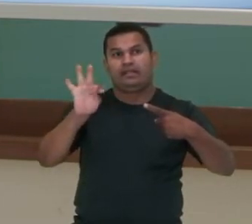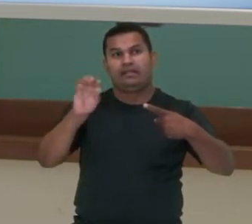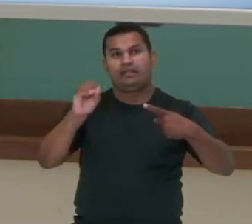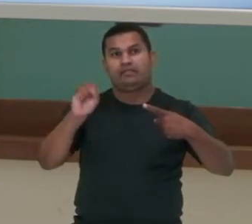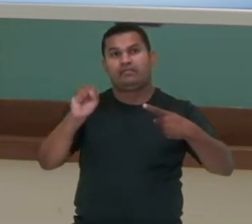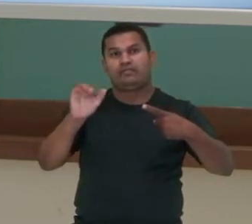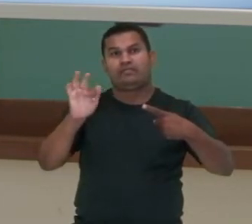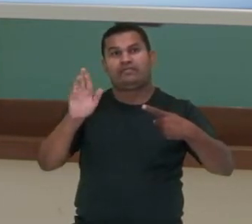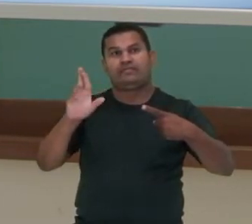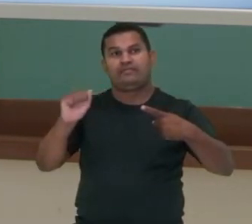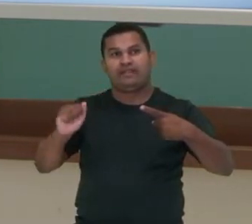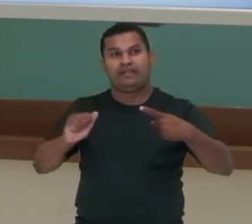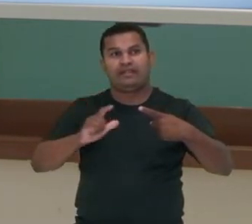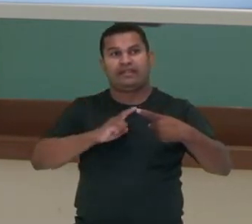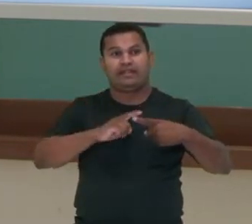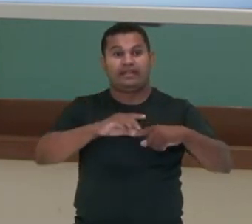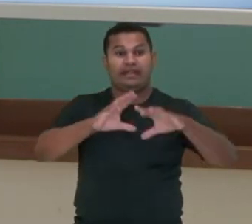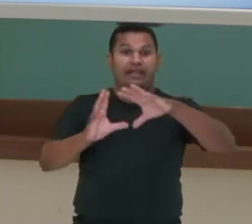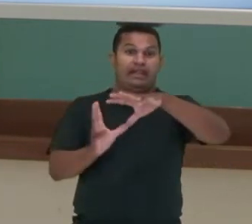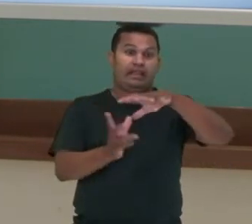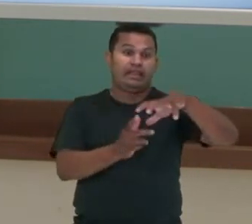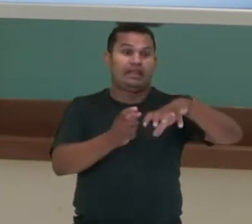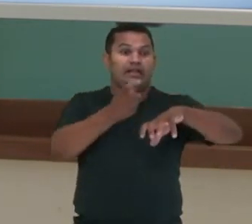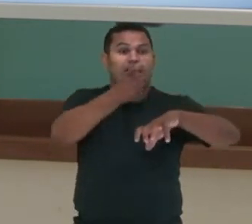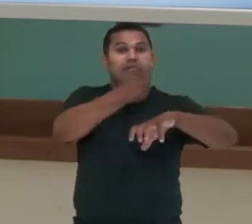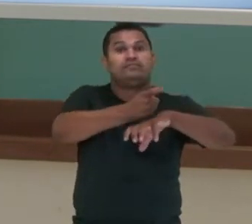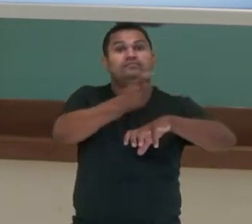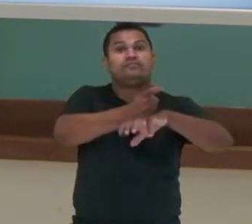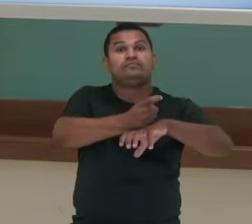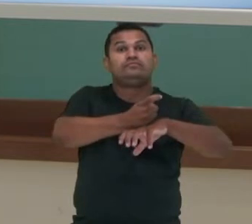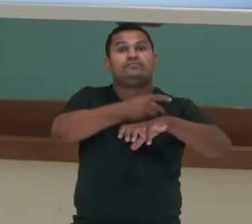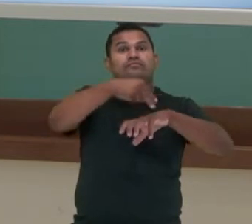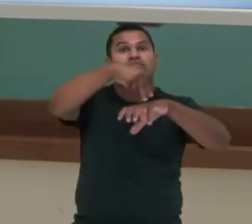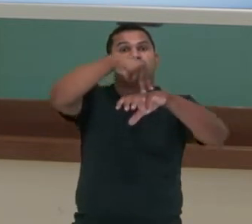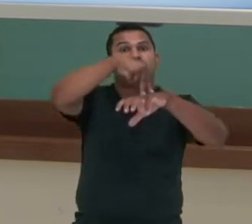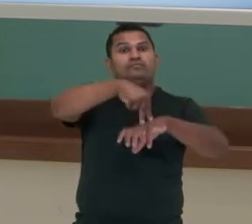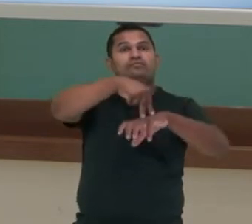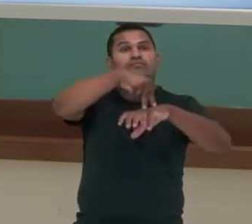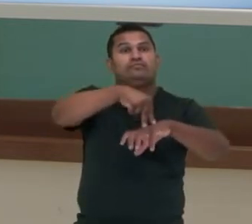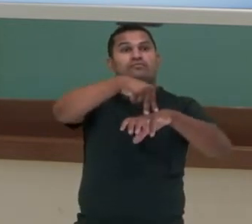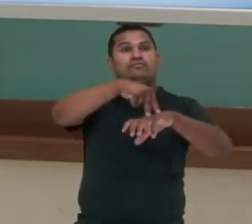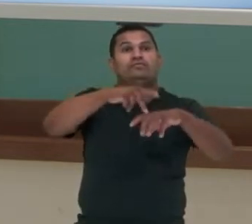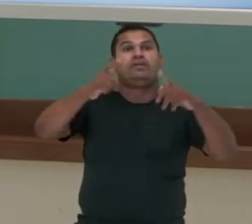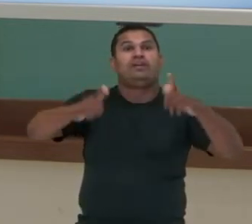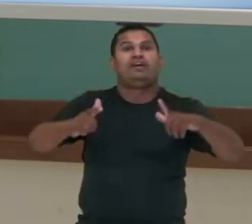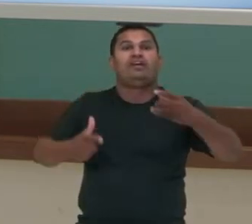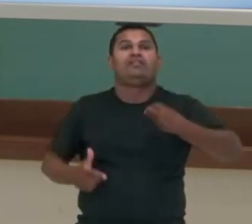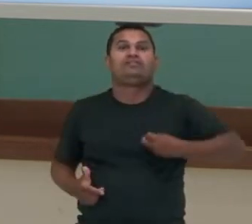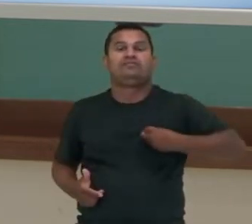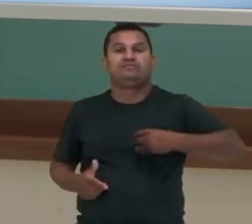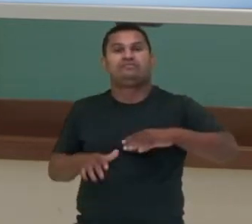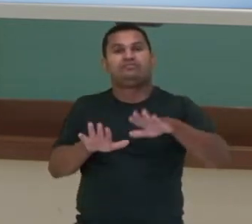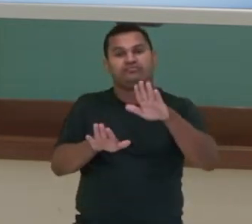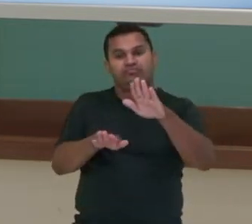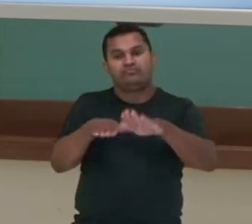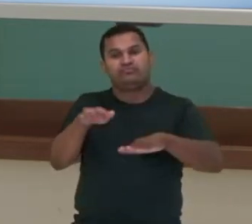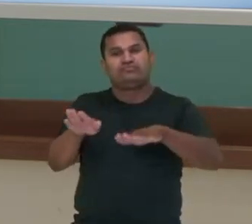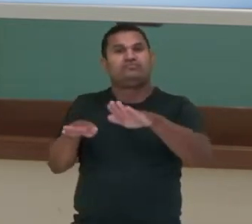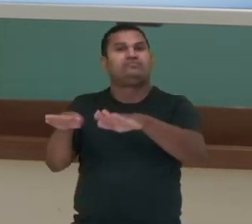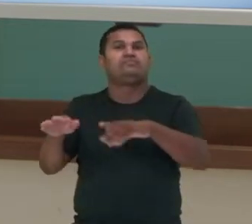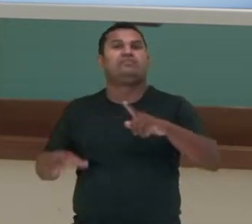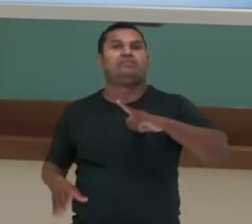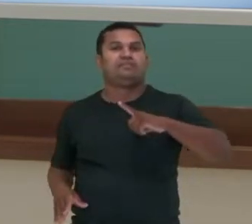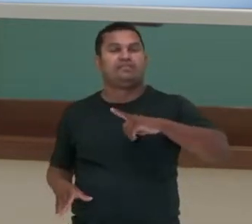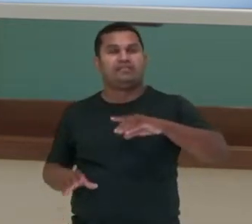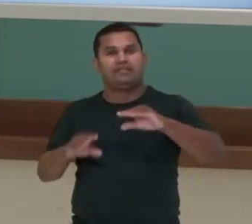dá sustentação. É onde nós estamos pisando, é onde tem o solo que vai crescer as árvores, as